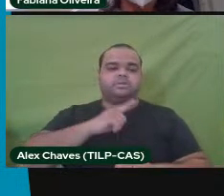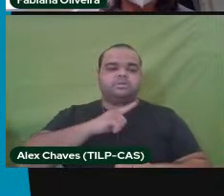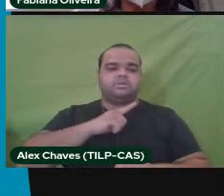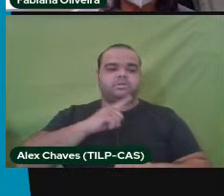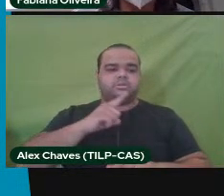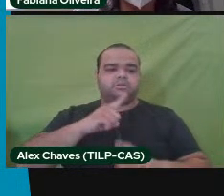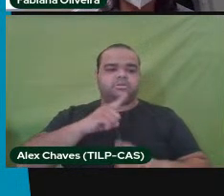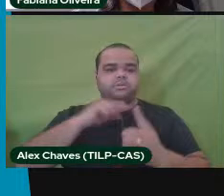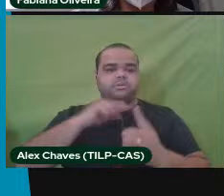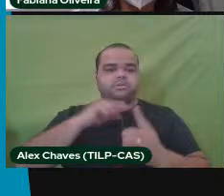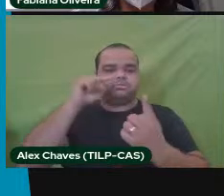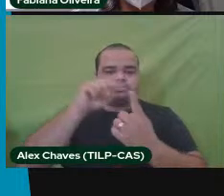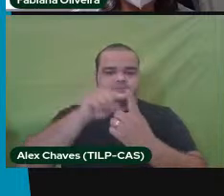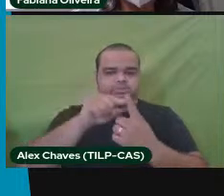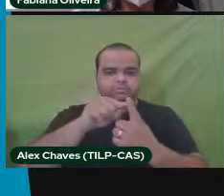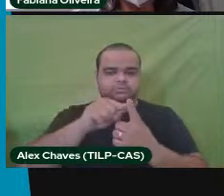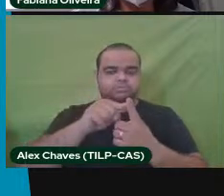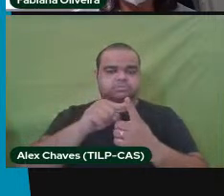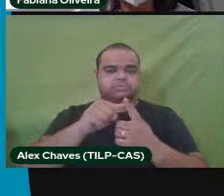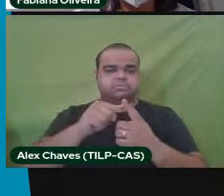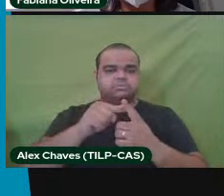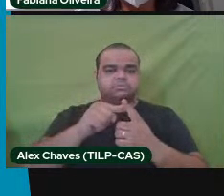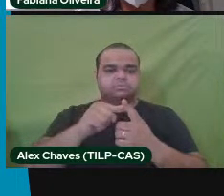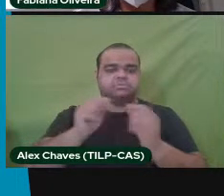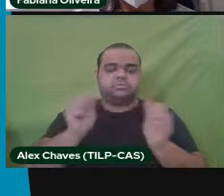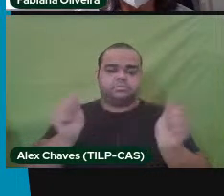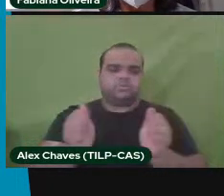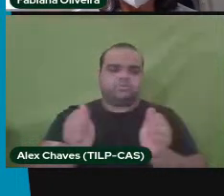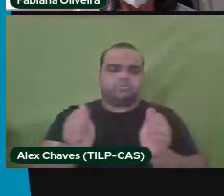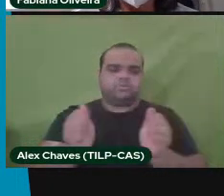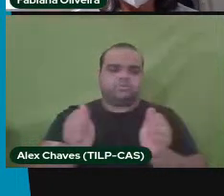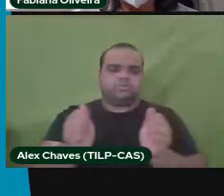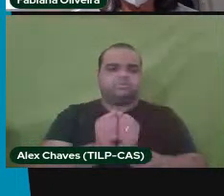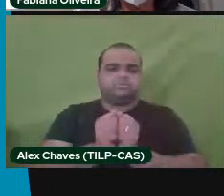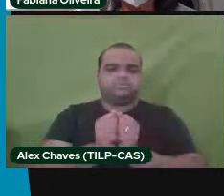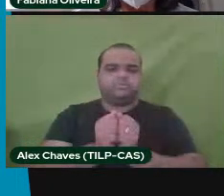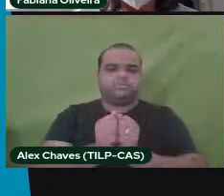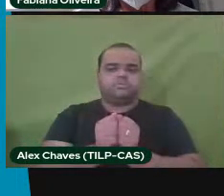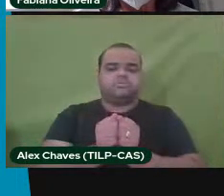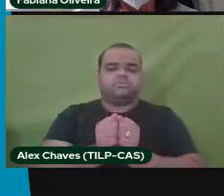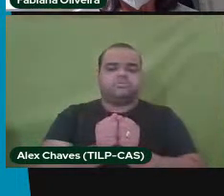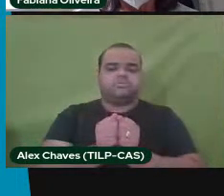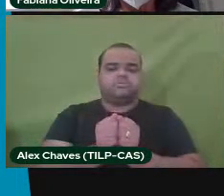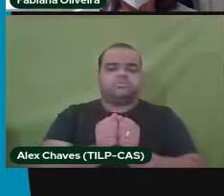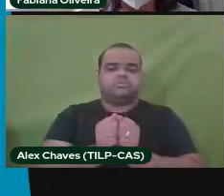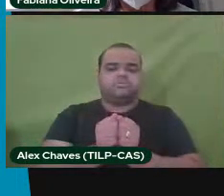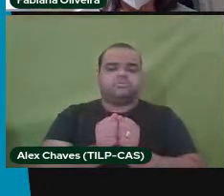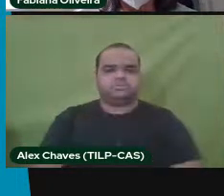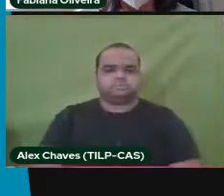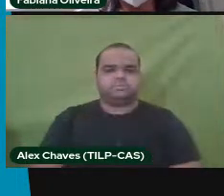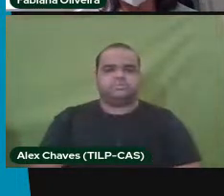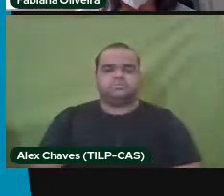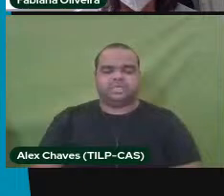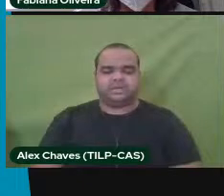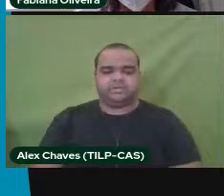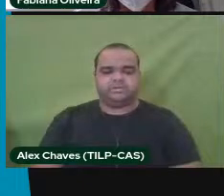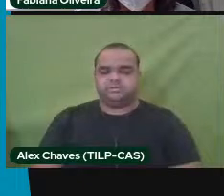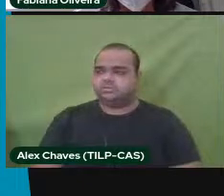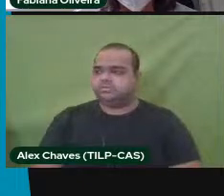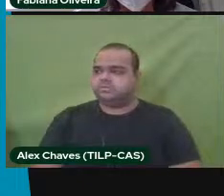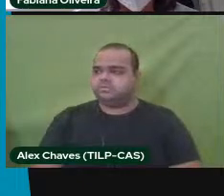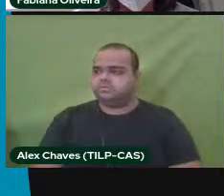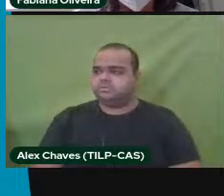da primeira APAE no Brasil. Por isso é que ela foi criada. E um parênteses, vejam bem o